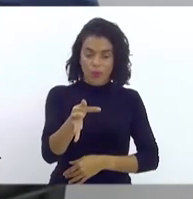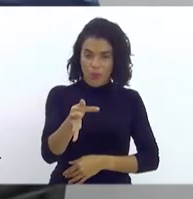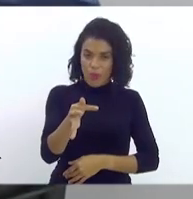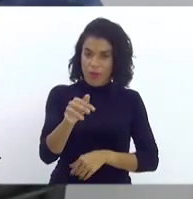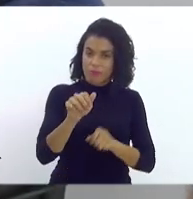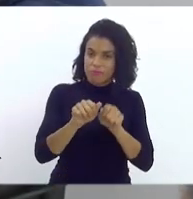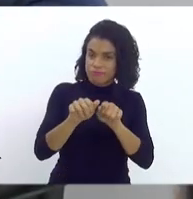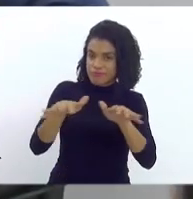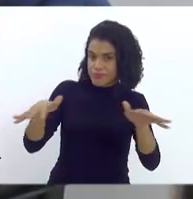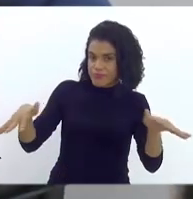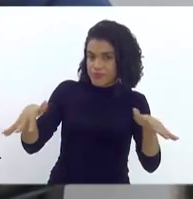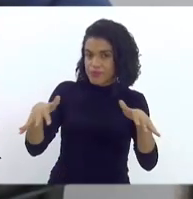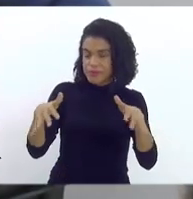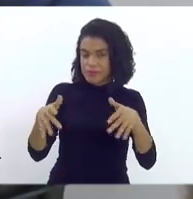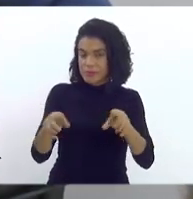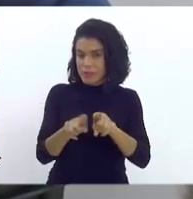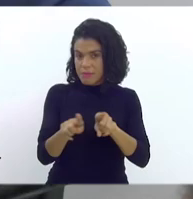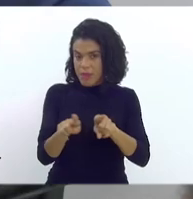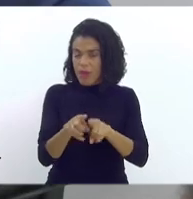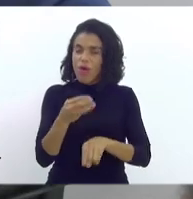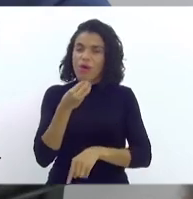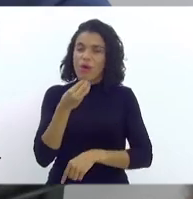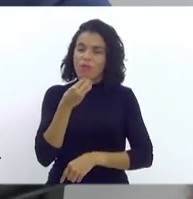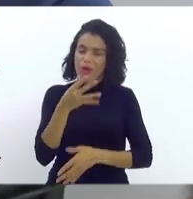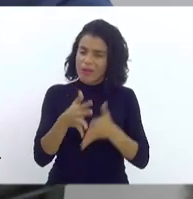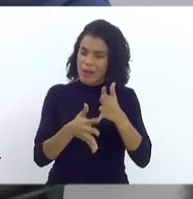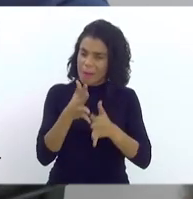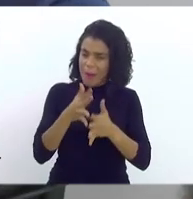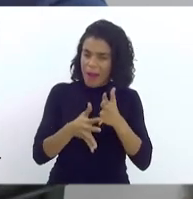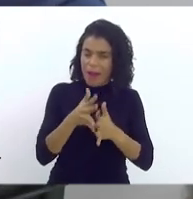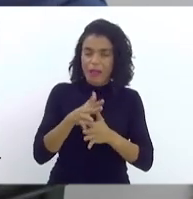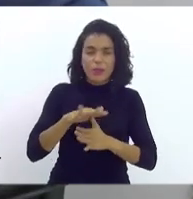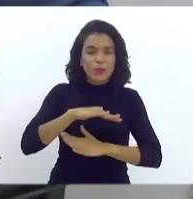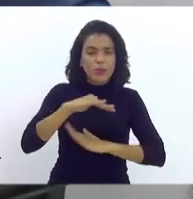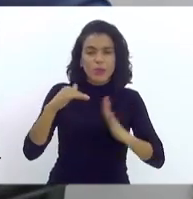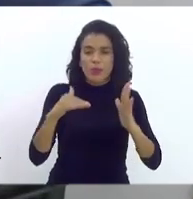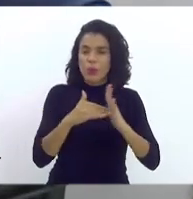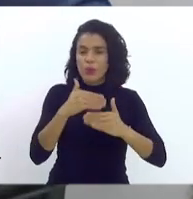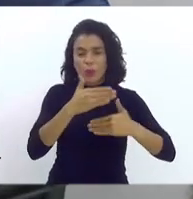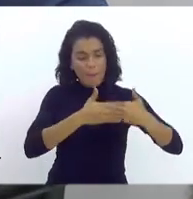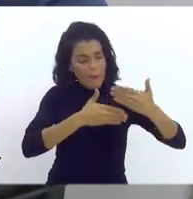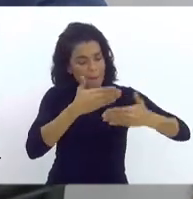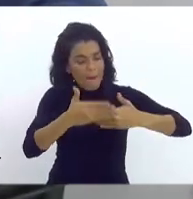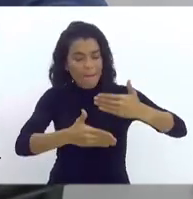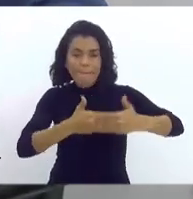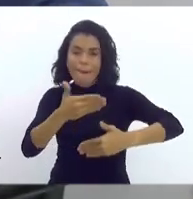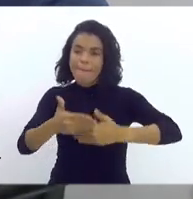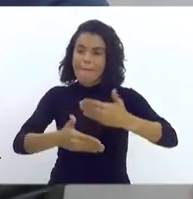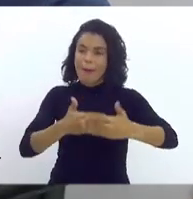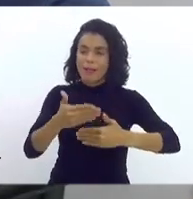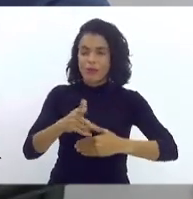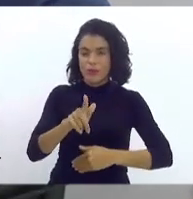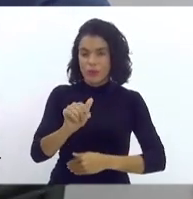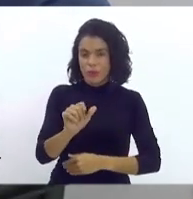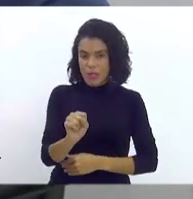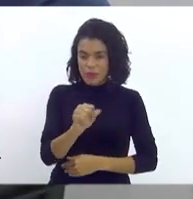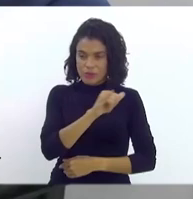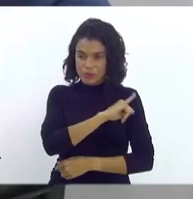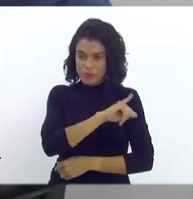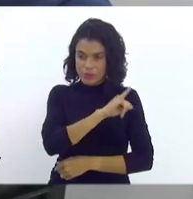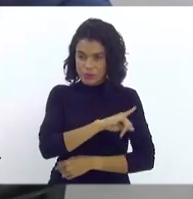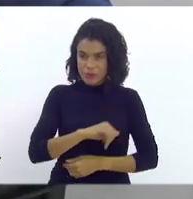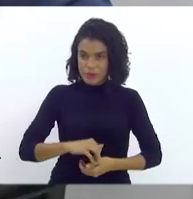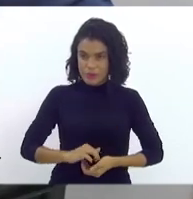expansões de rede e, obviamente, que acaba atrapalhando toda essa cadeia da produção, distribuição do gás no Rio. Então, se o senhor puder também